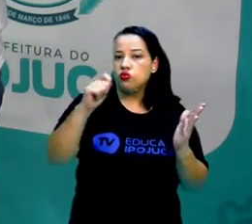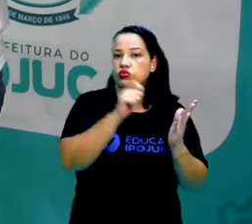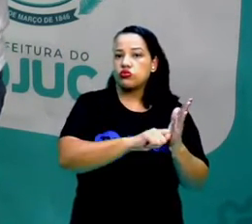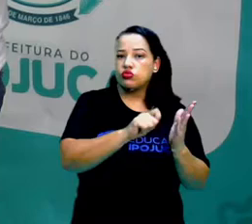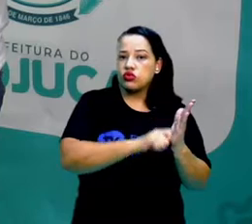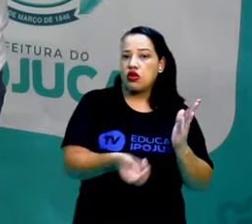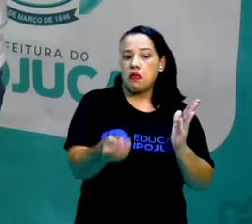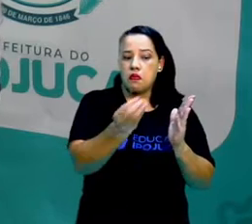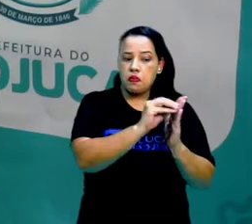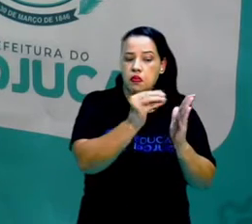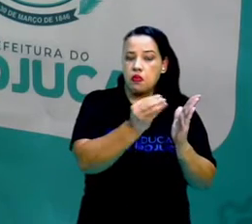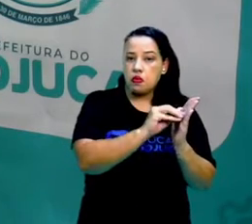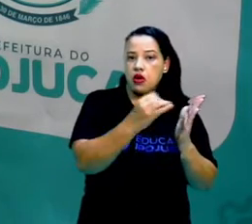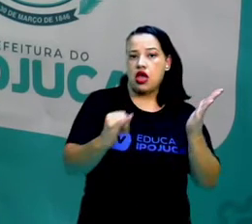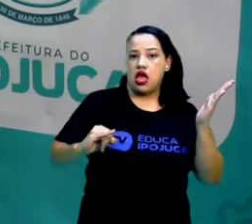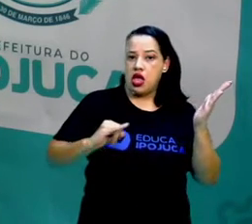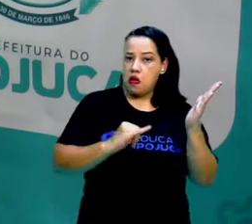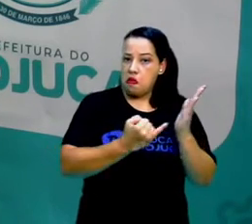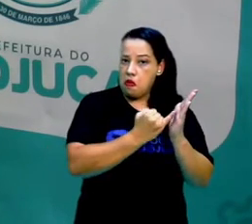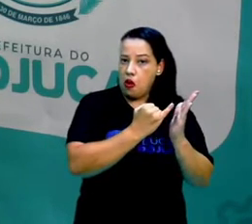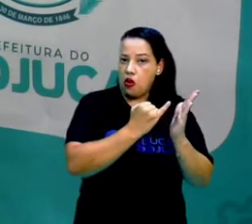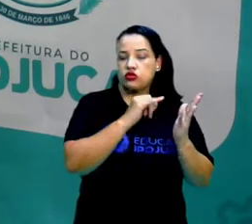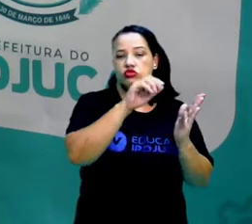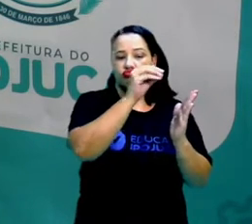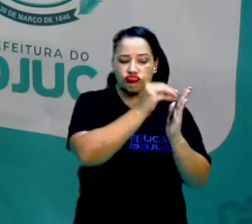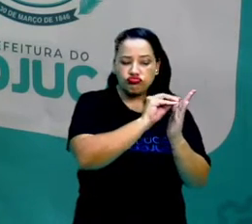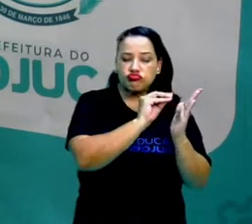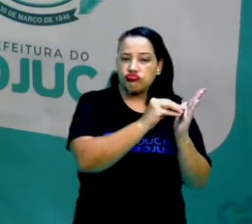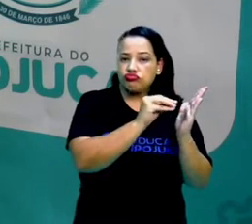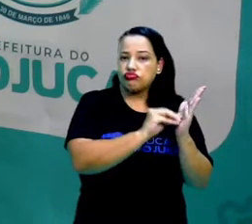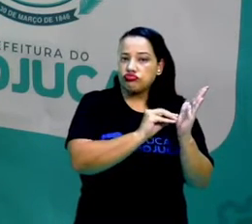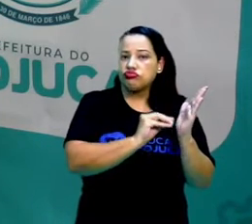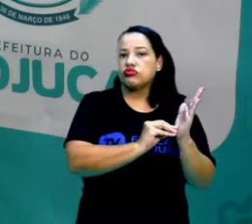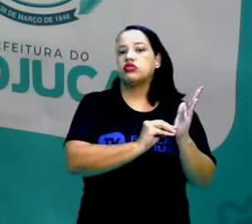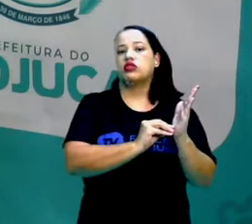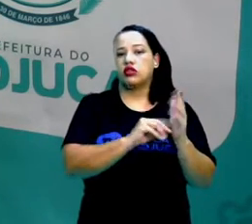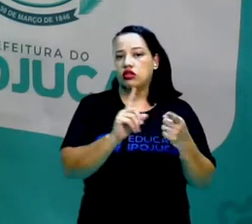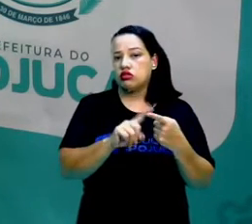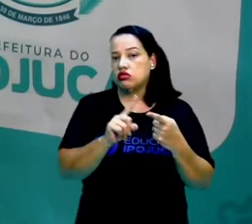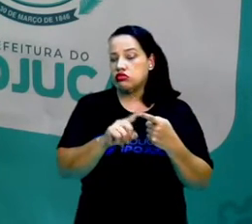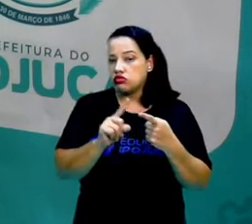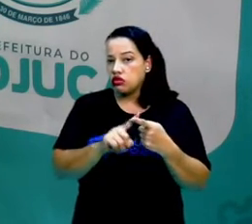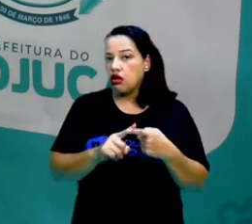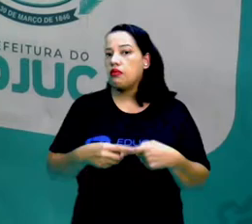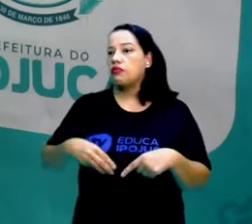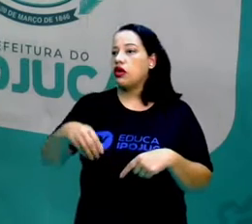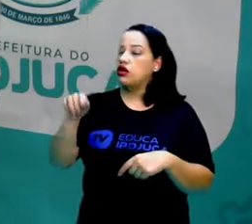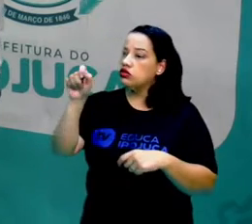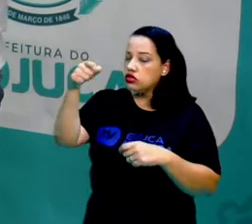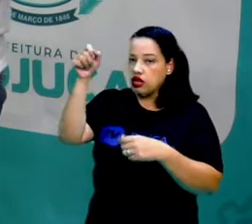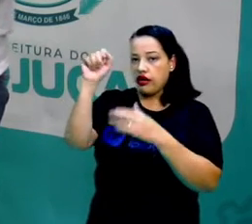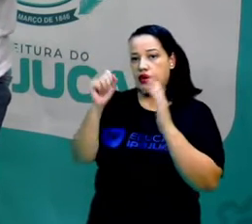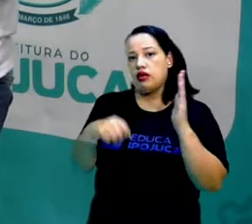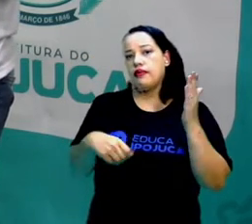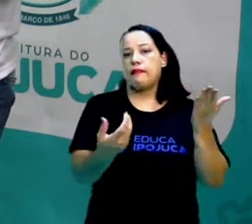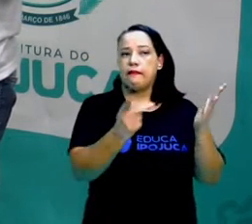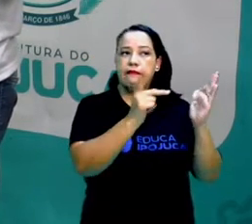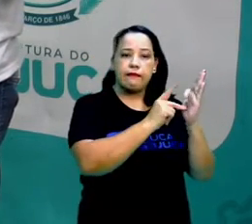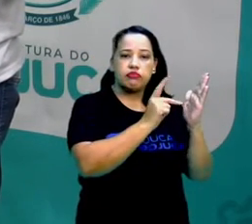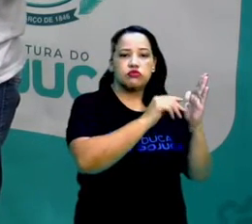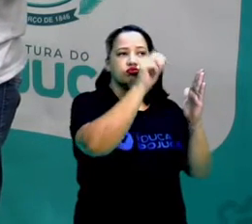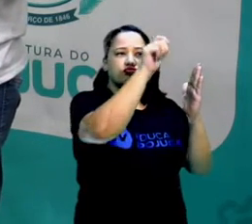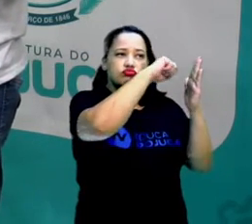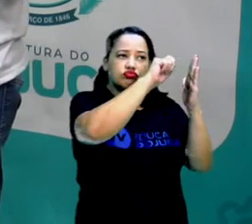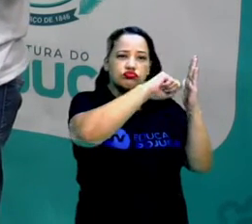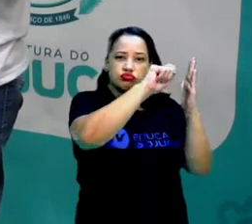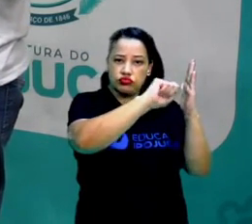Anotar os impostos fazer inscrições também em monumentos acerta abaixo